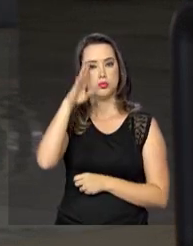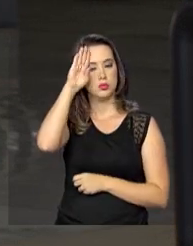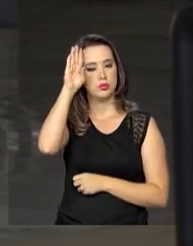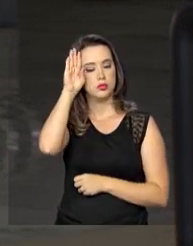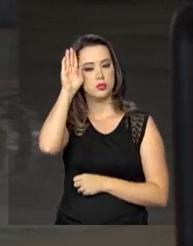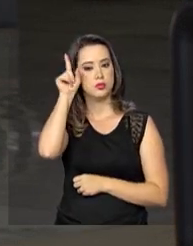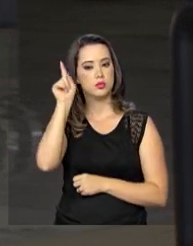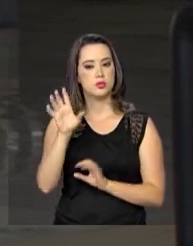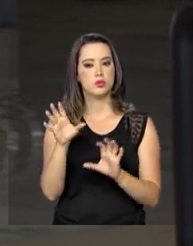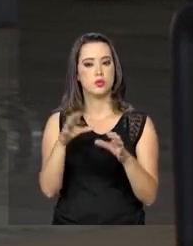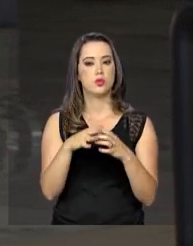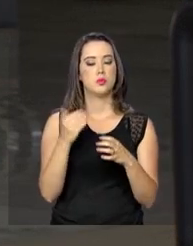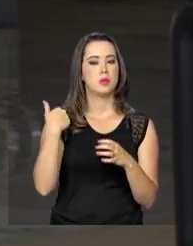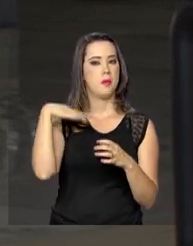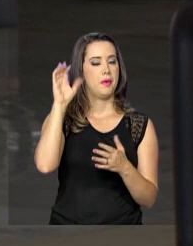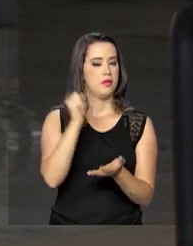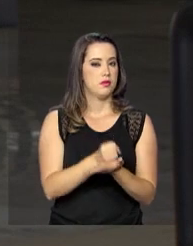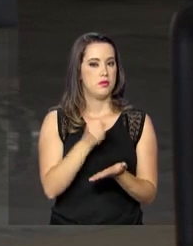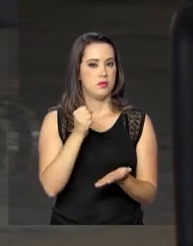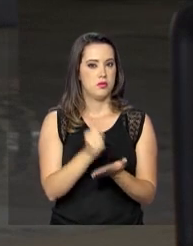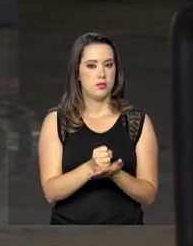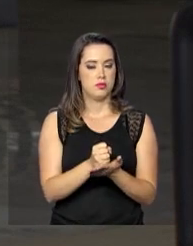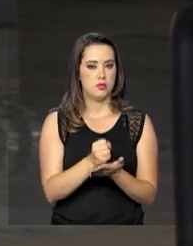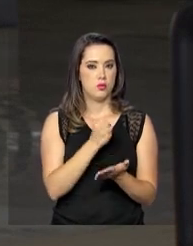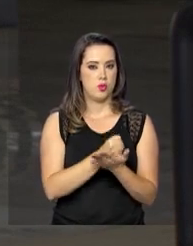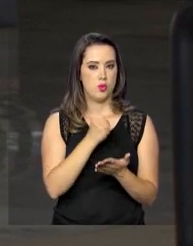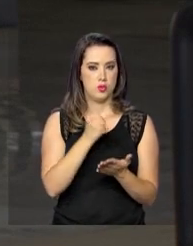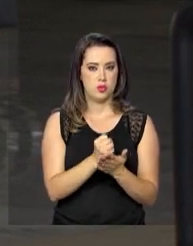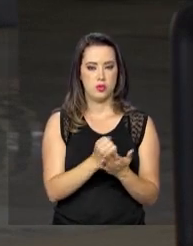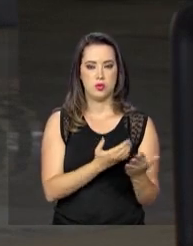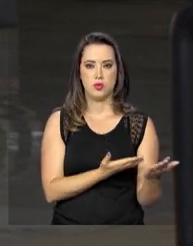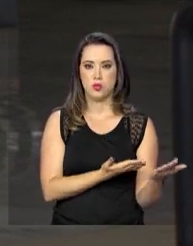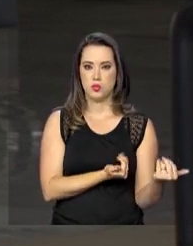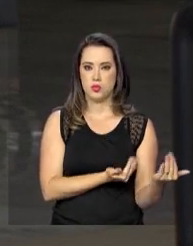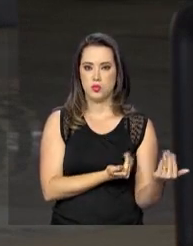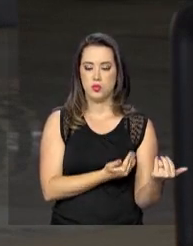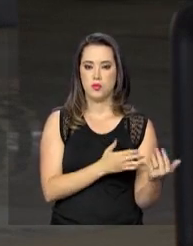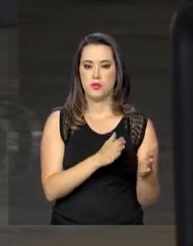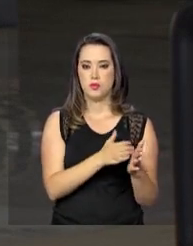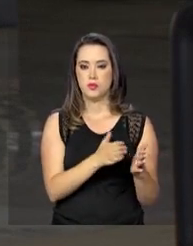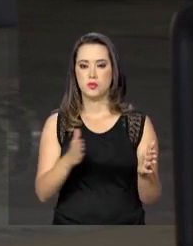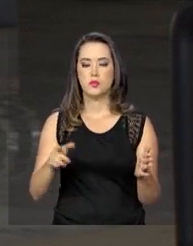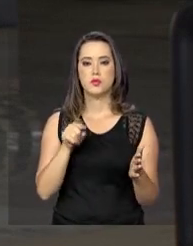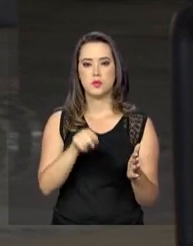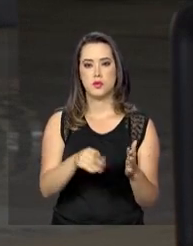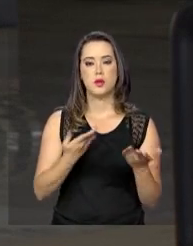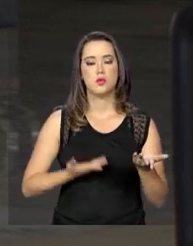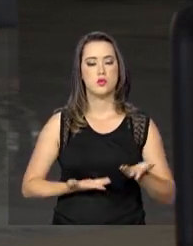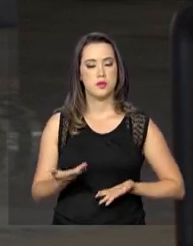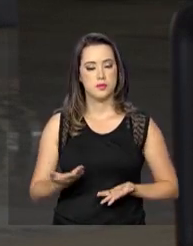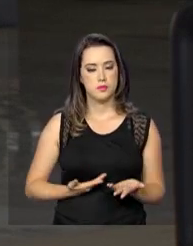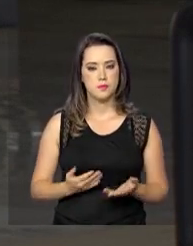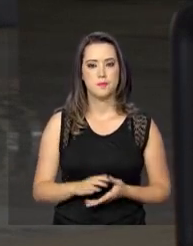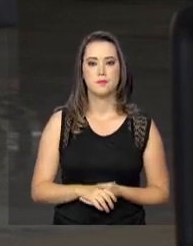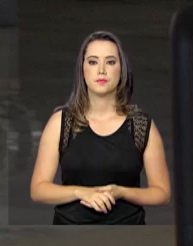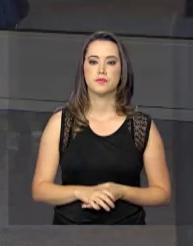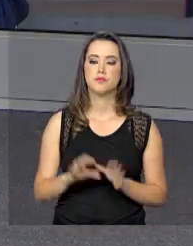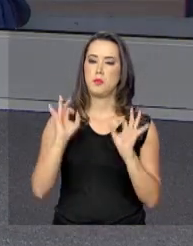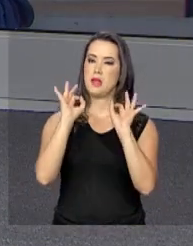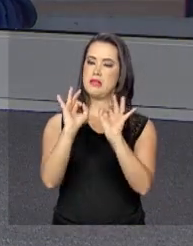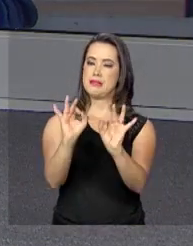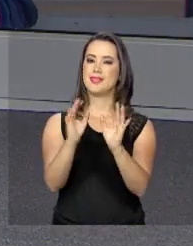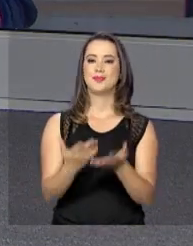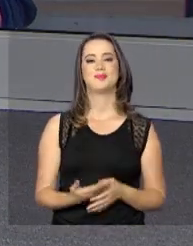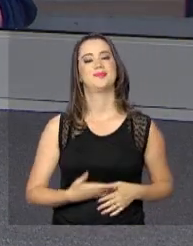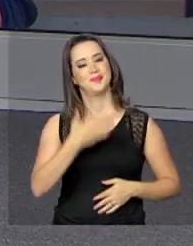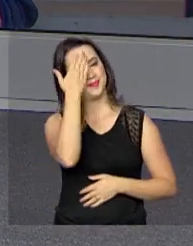justamente do setor que mais contrata de pé contratou profissionais no período que é o setor de serviços roberto tá certo dando